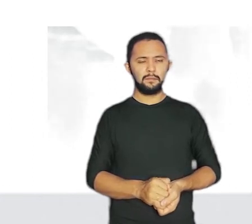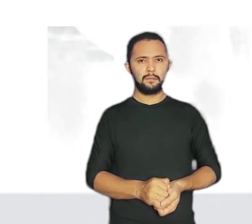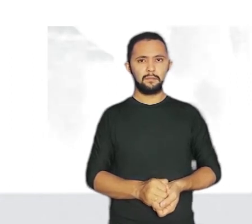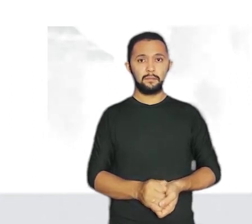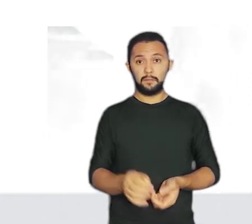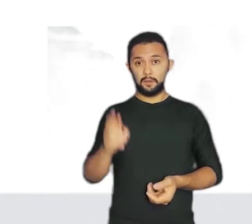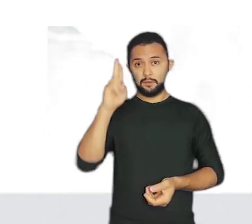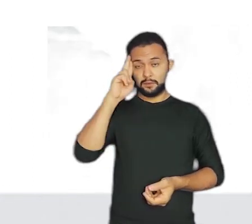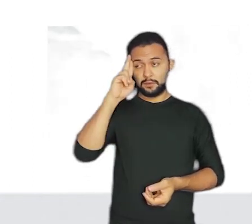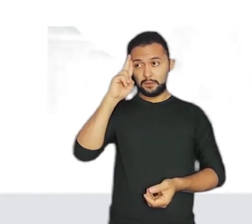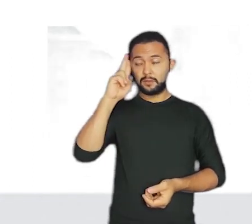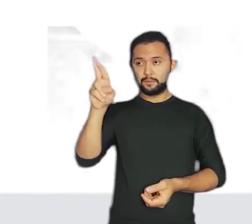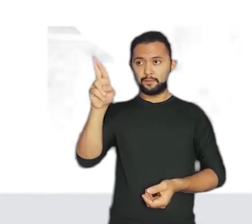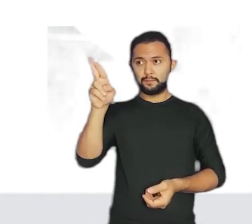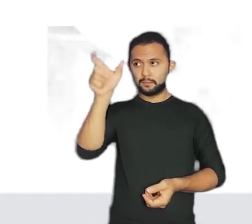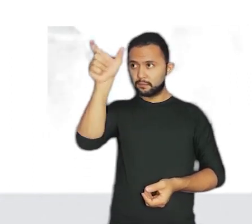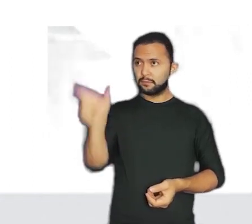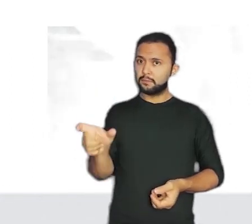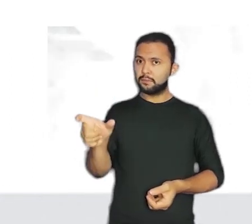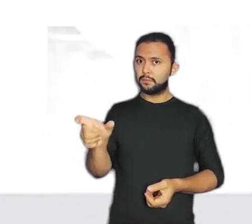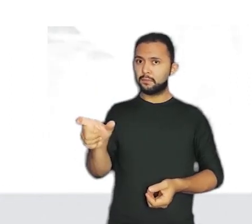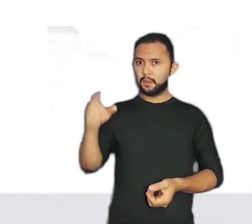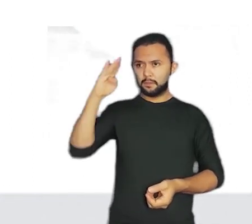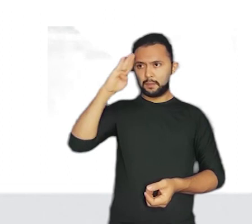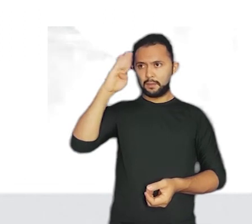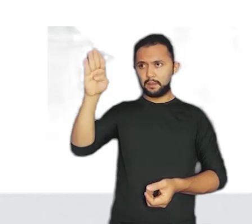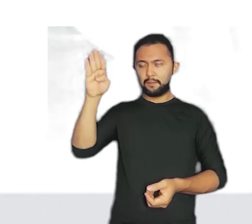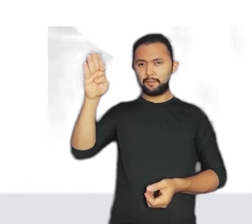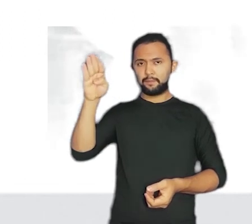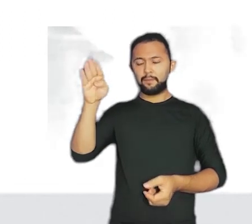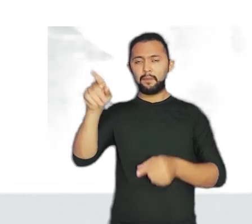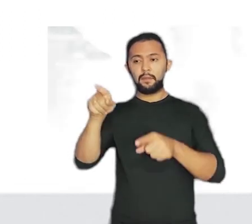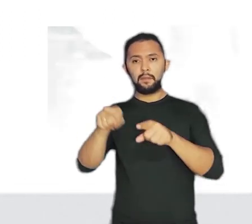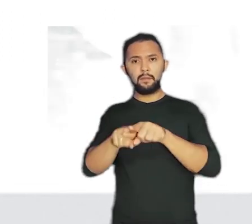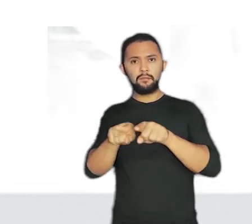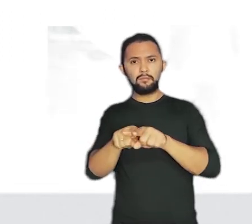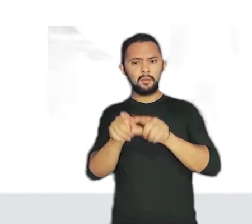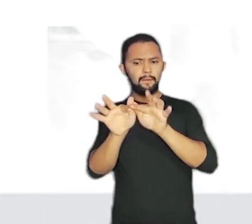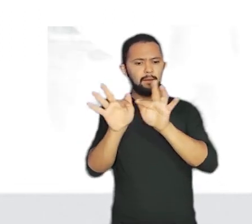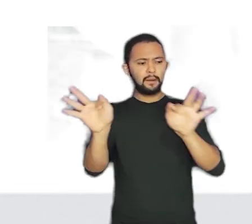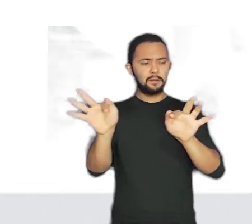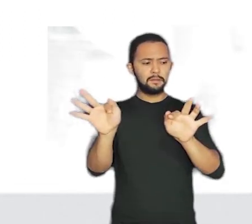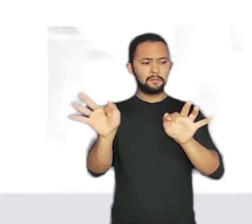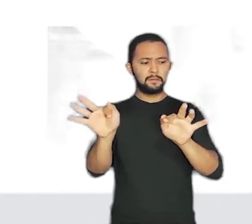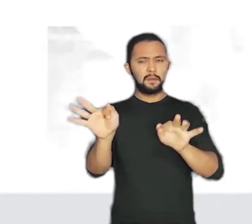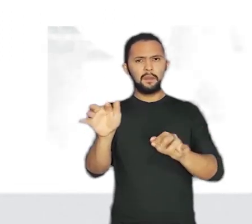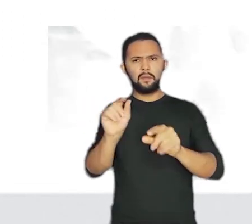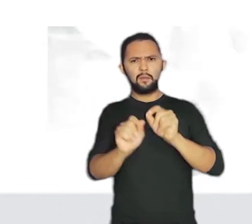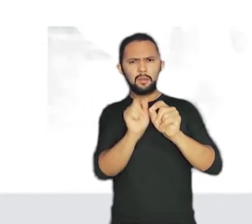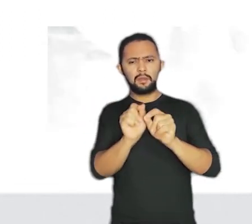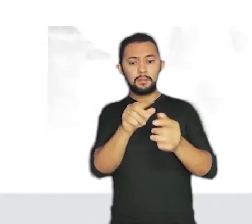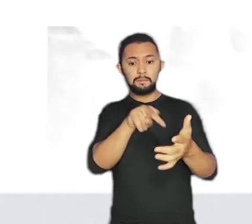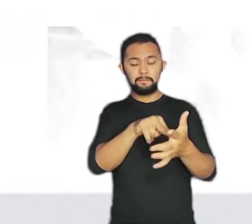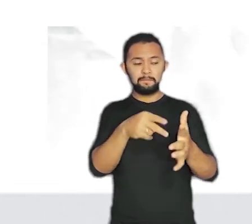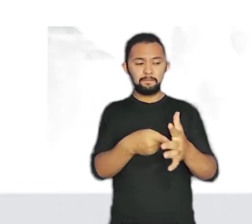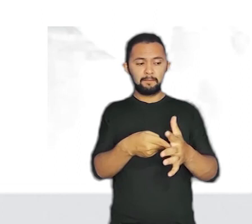Força Militar e da Lei Tradicional, no texto 1, temos um aposto, um vocativo, um predicativo do